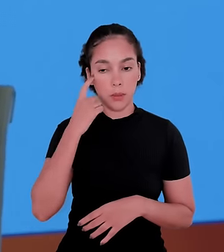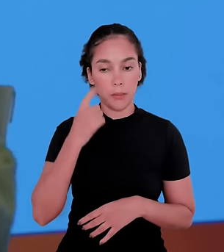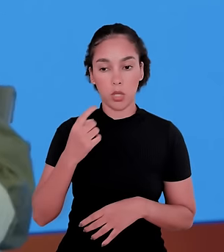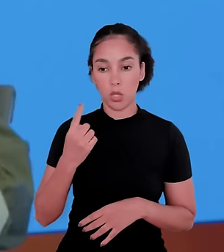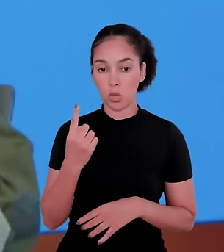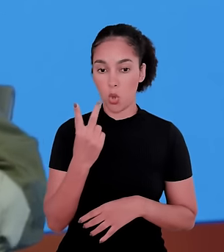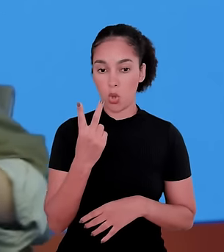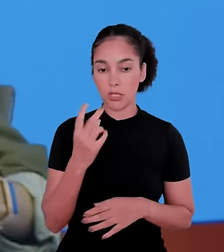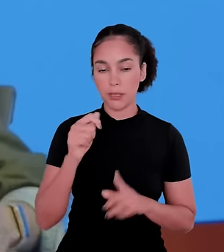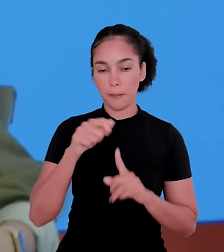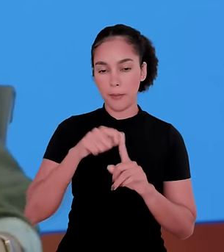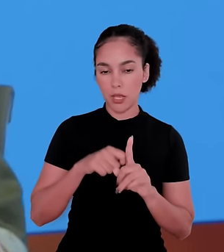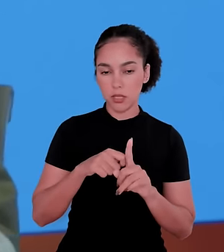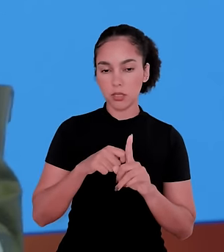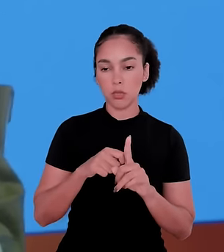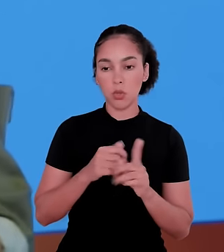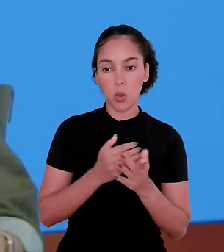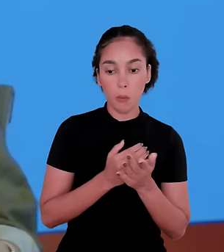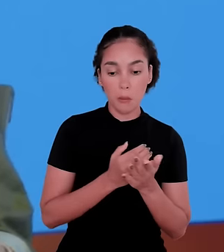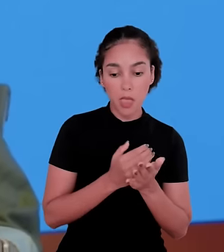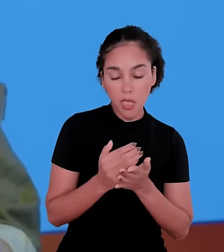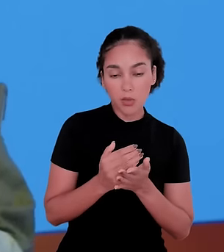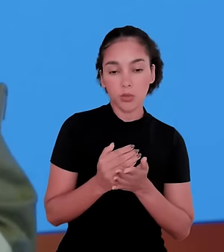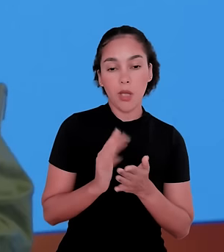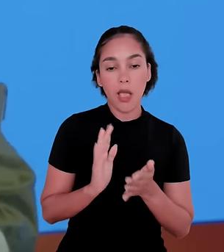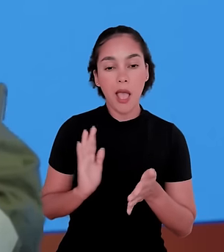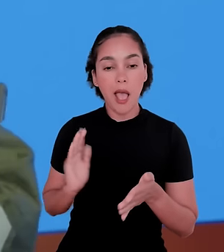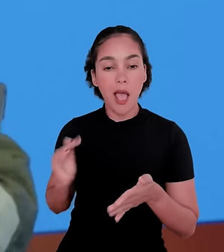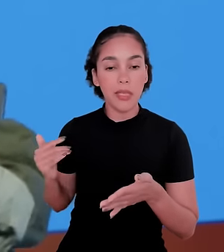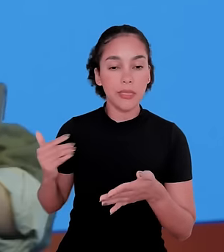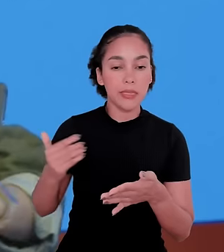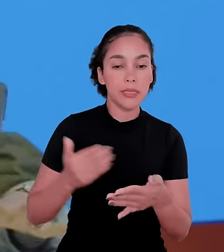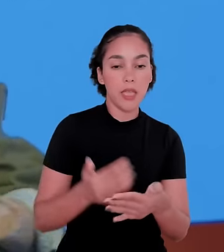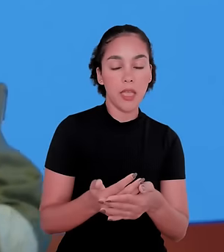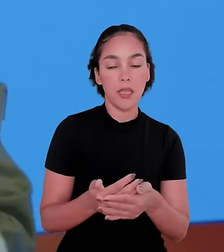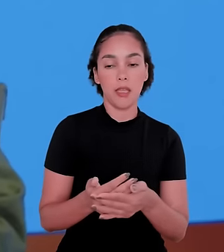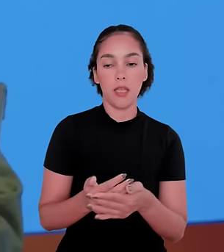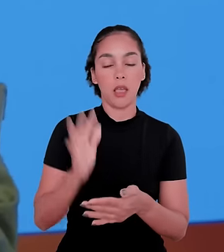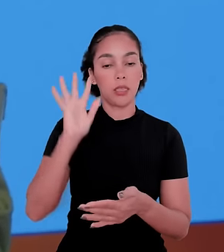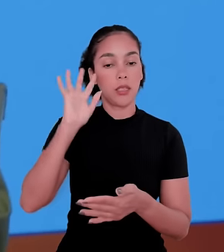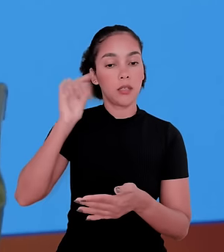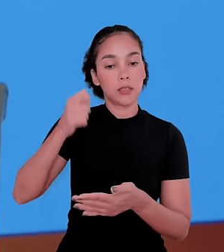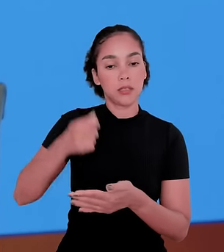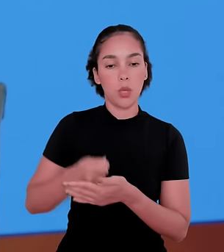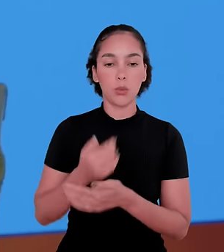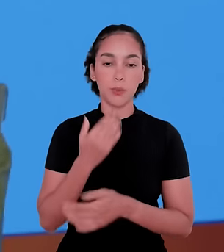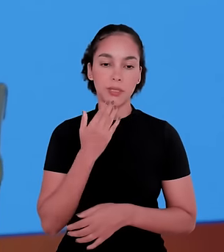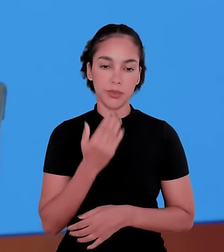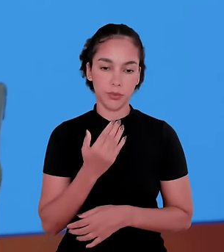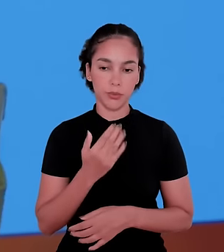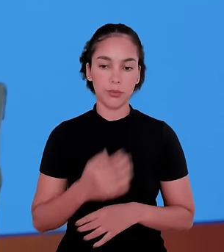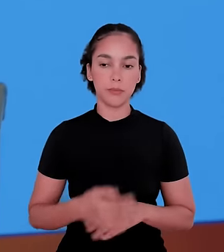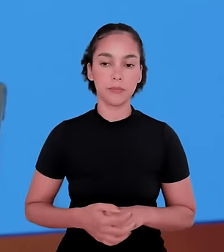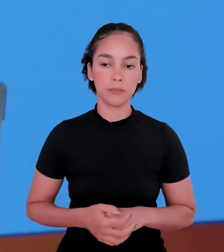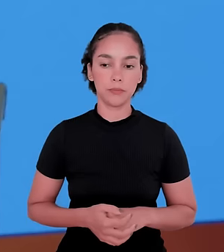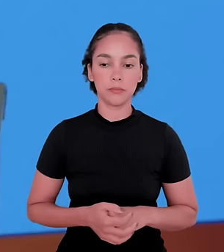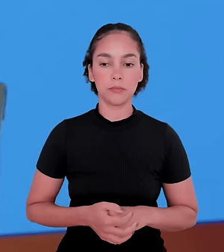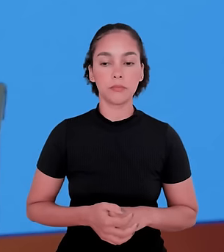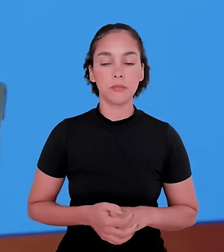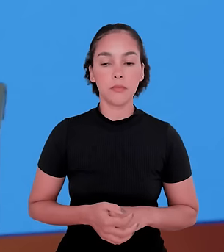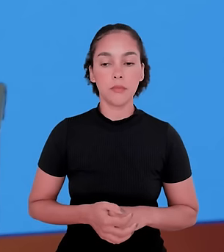desde do depósito até a decisão né de pedidos que andam sem o que a gente chama de oposição